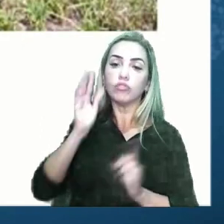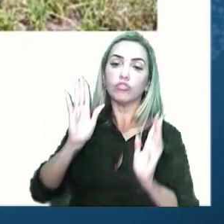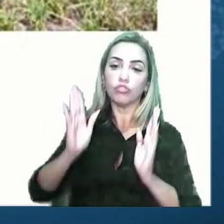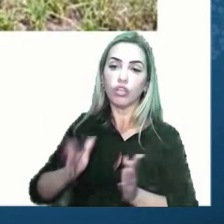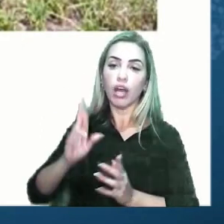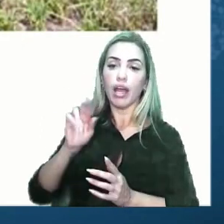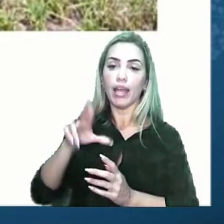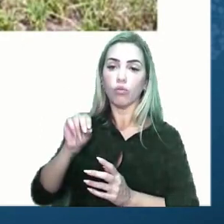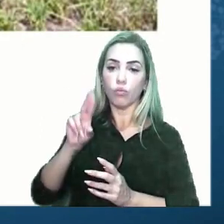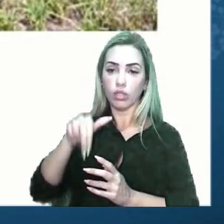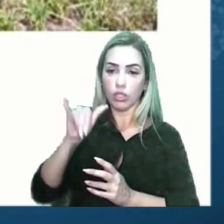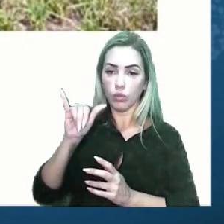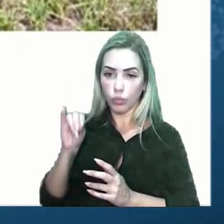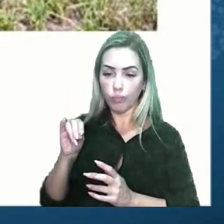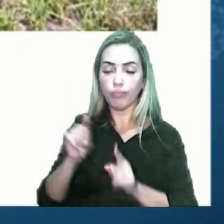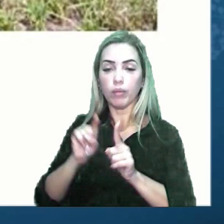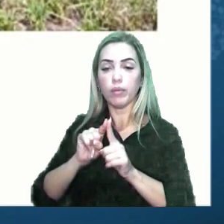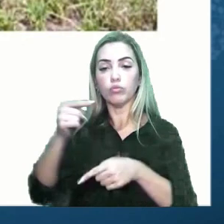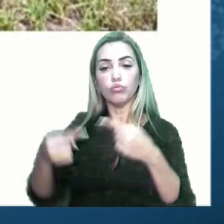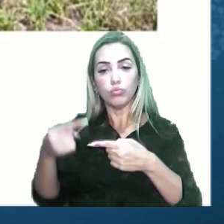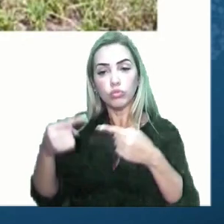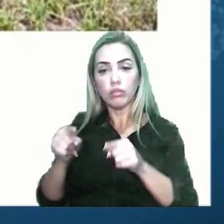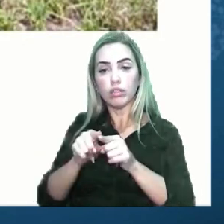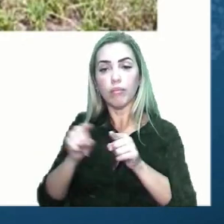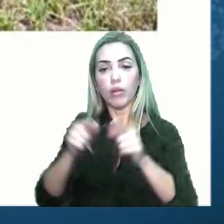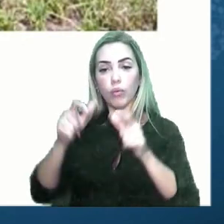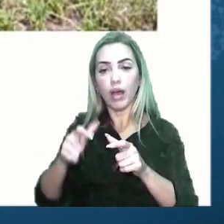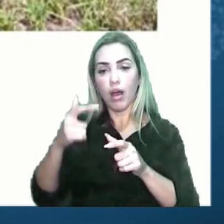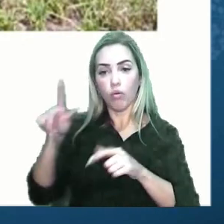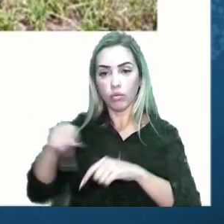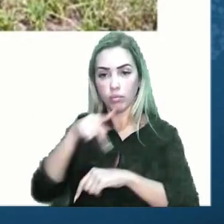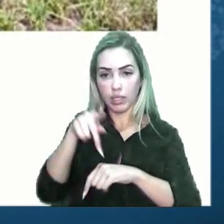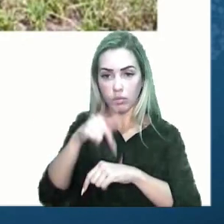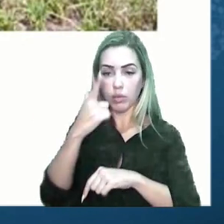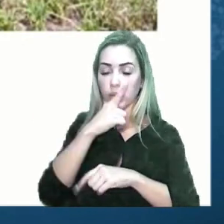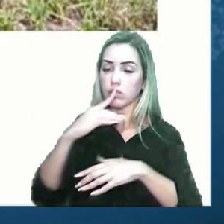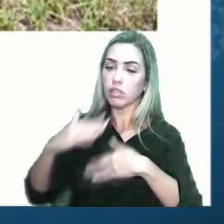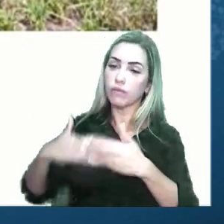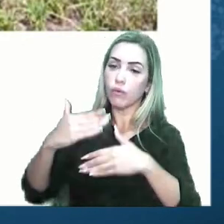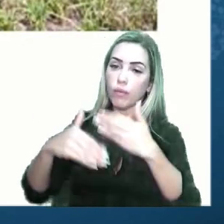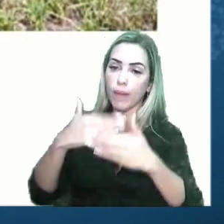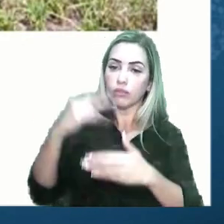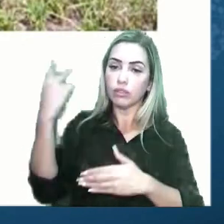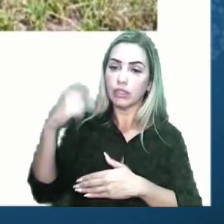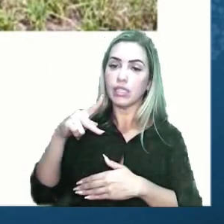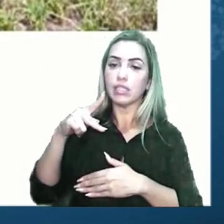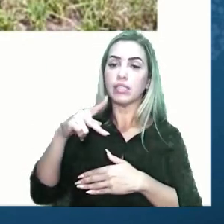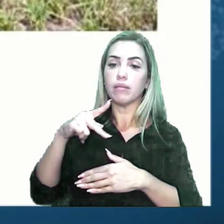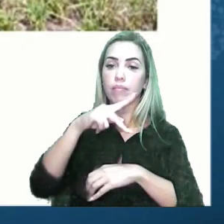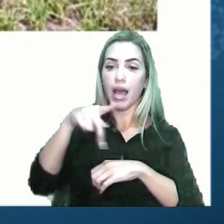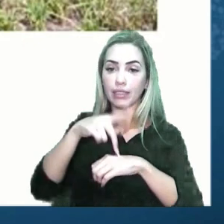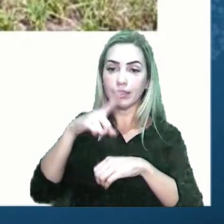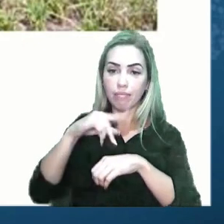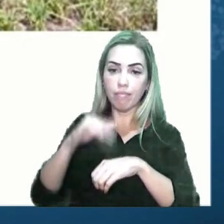Unido e com discussões também em Bangladesh para o desenvolvimento nesse país onde há mais